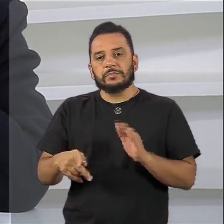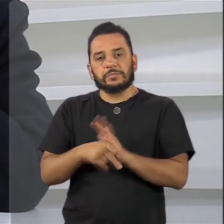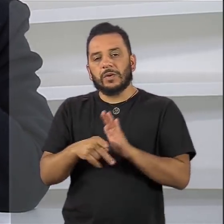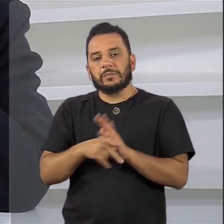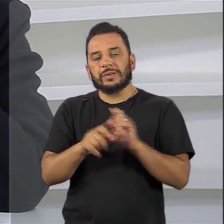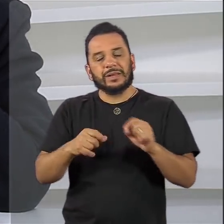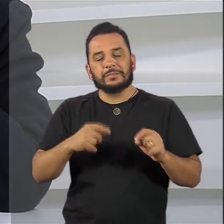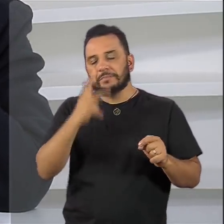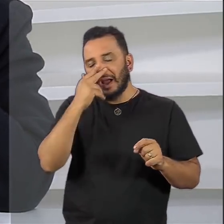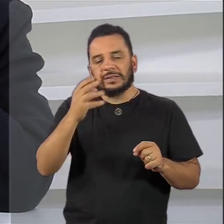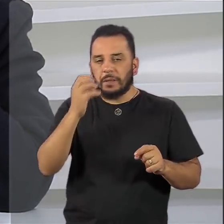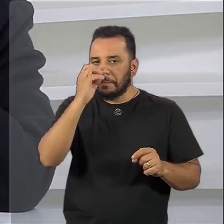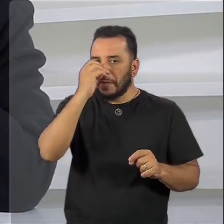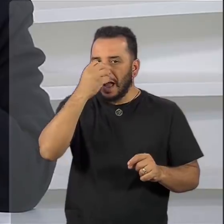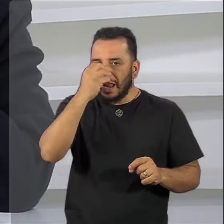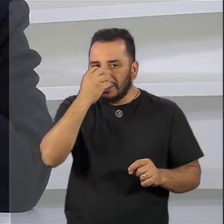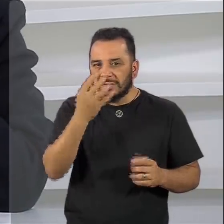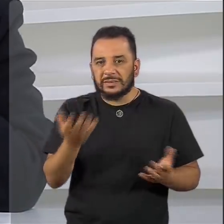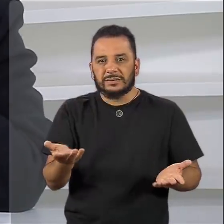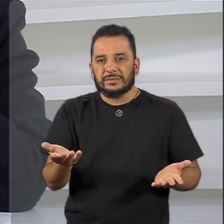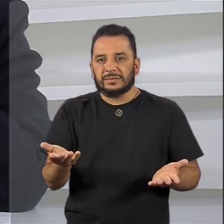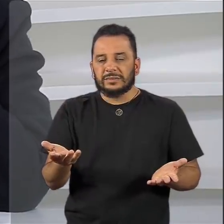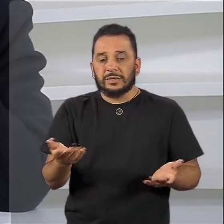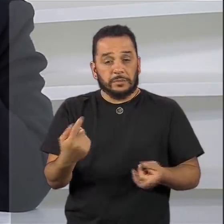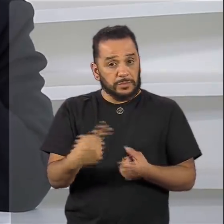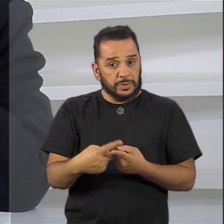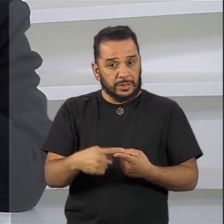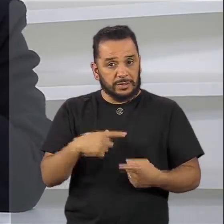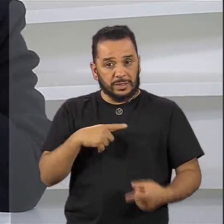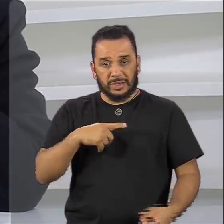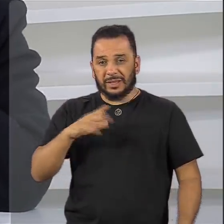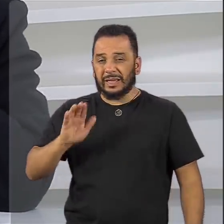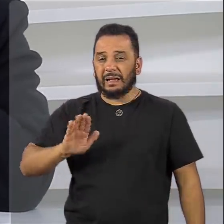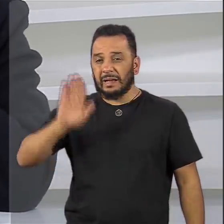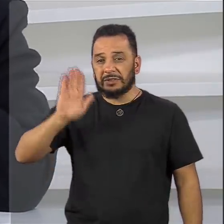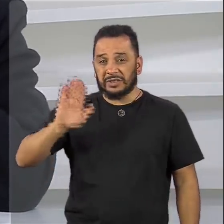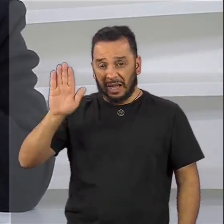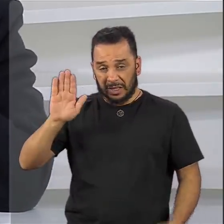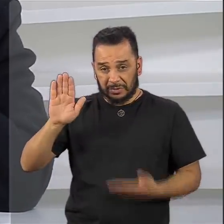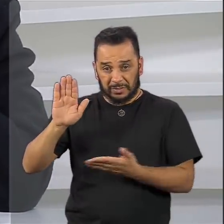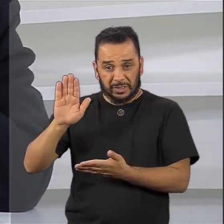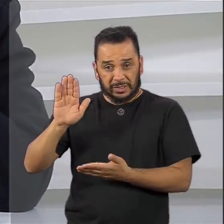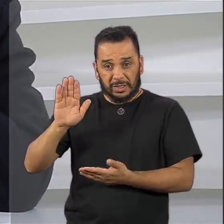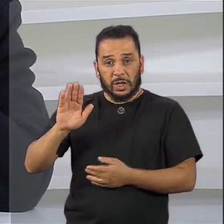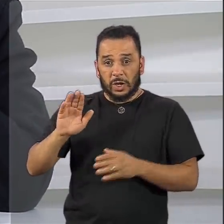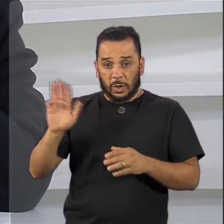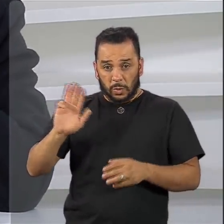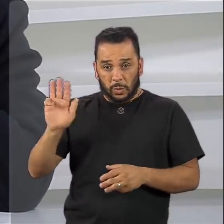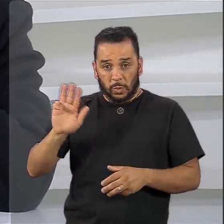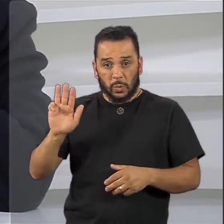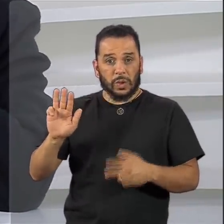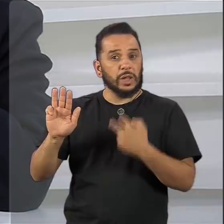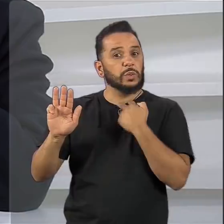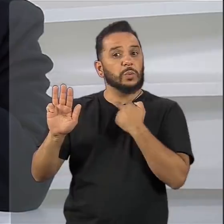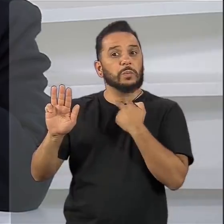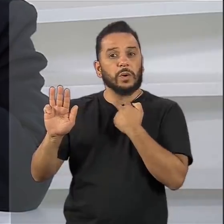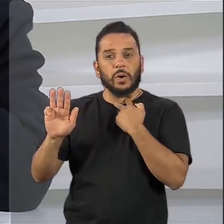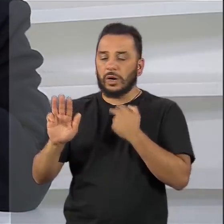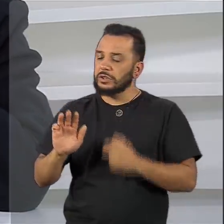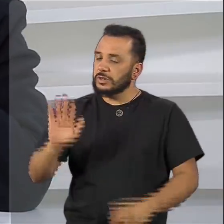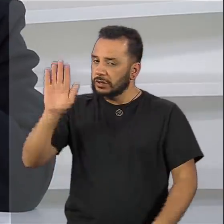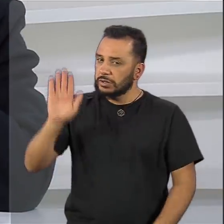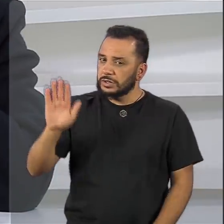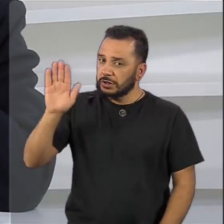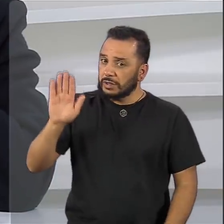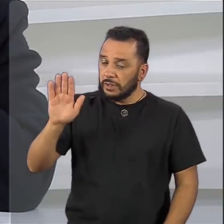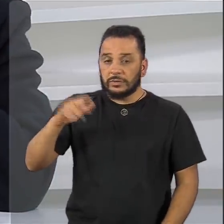um candidato que, tecnicamente, ele não é candidato, ele não pode ser candidato. Você tem um candidato